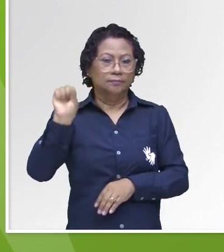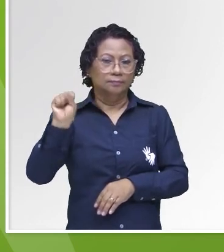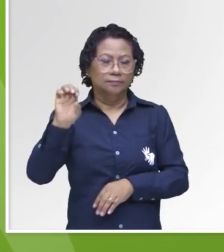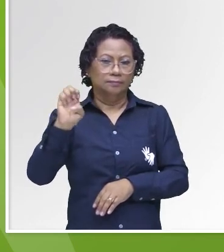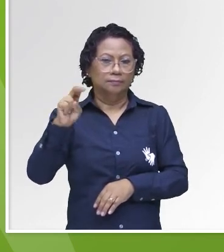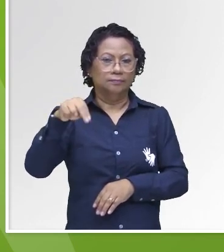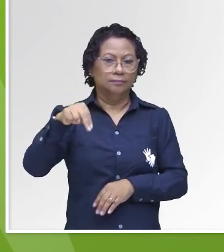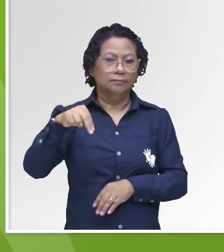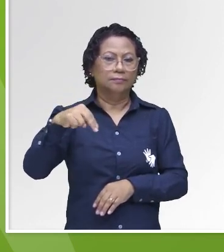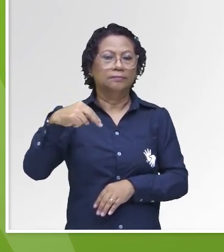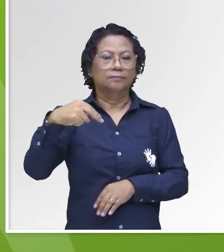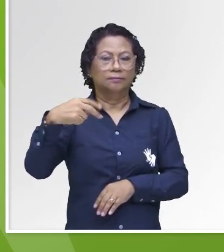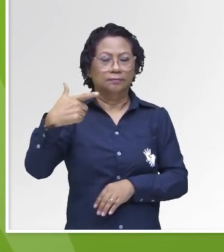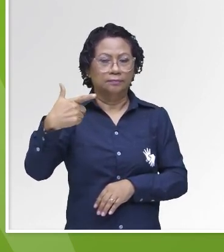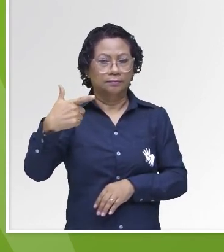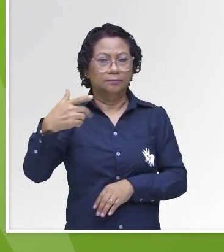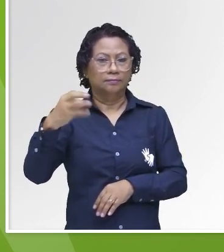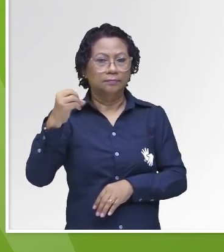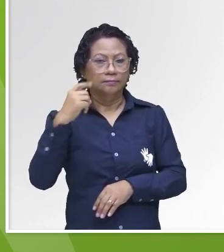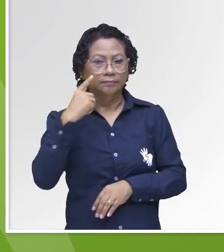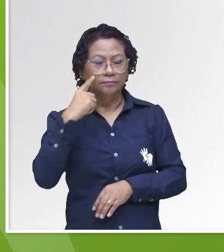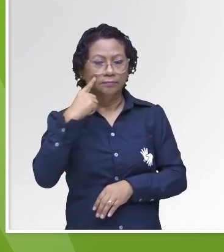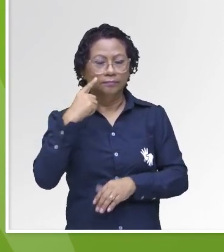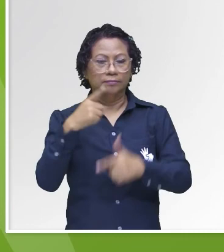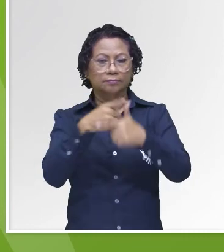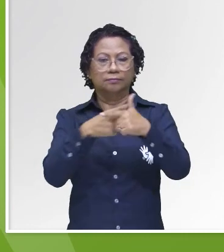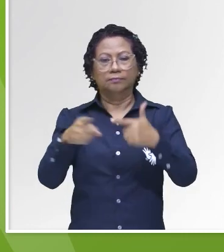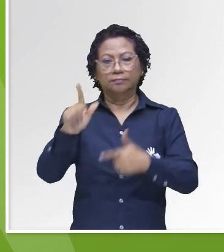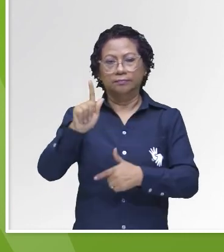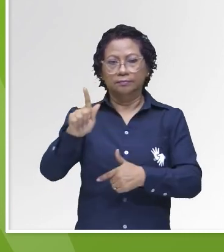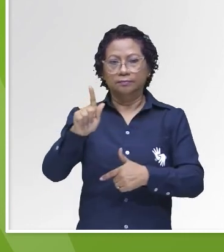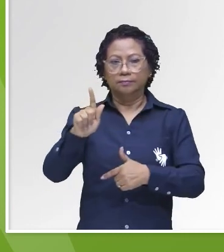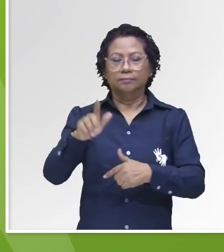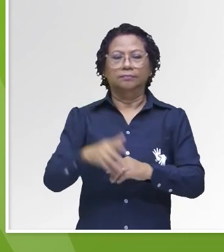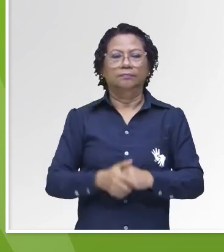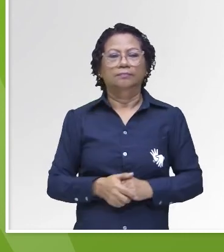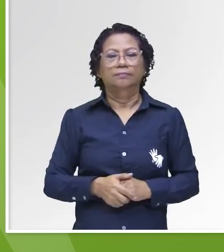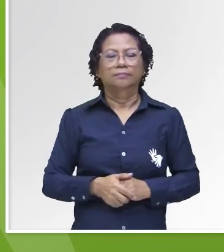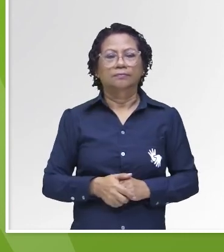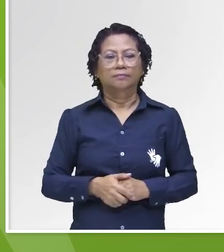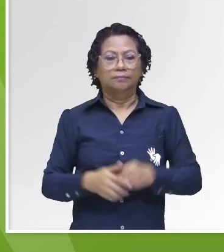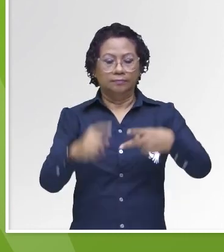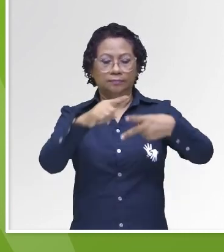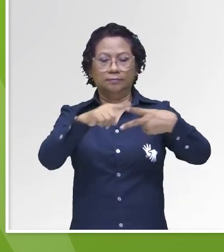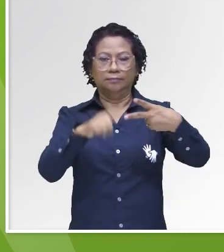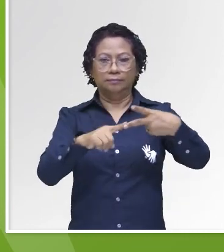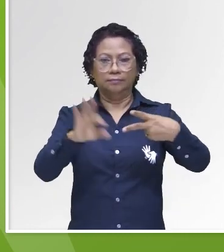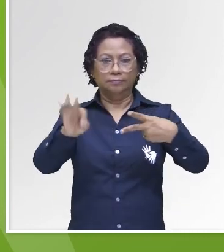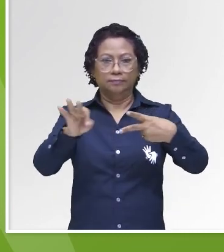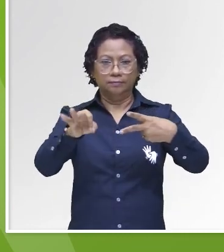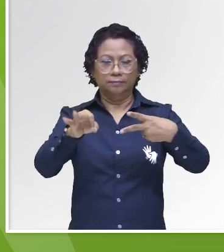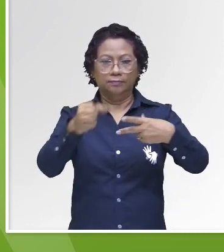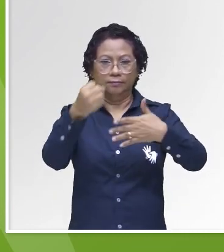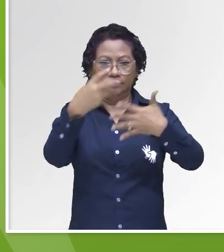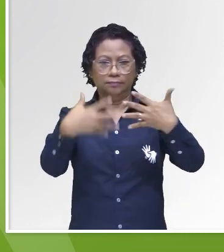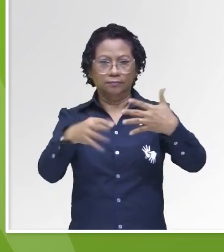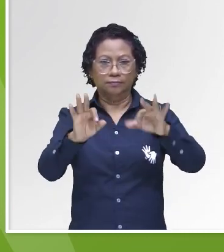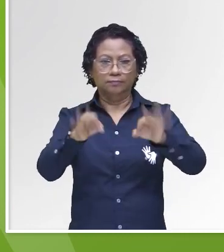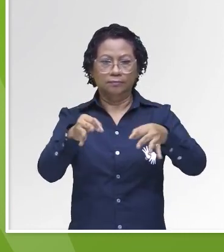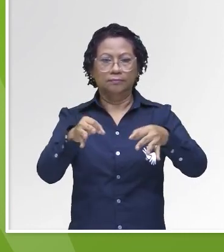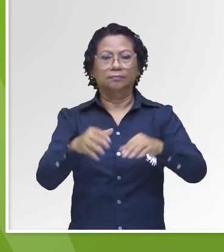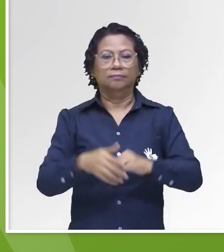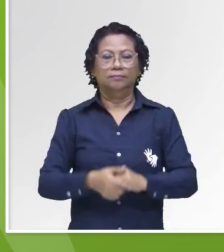você utilizar aqui, olha, a equação do movimento uniforme, certo?